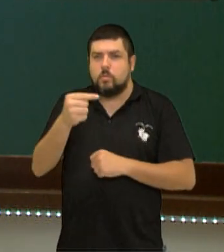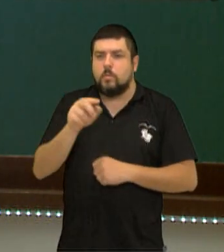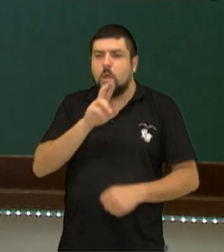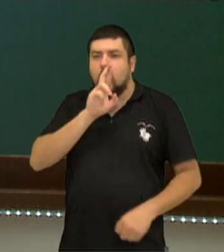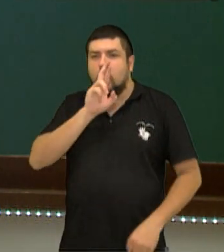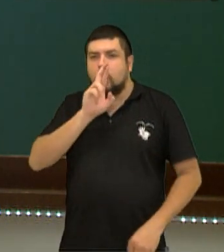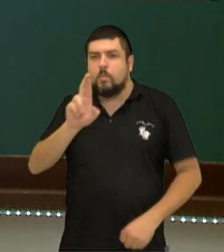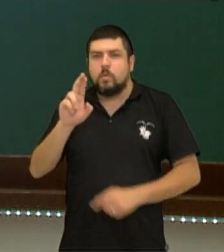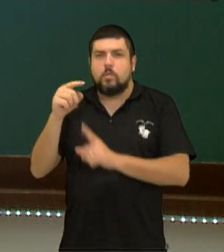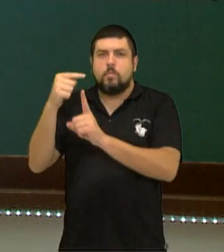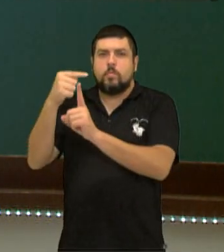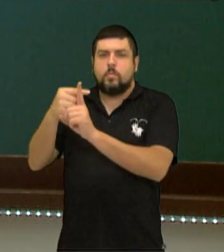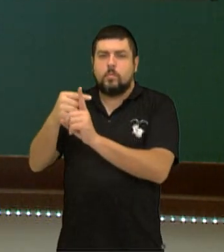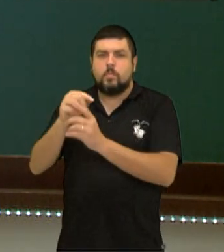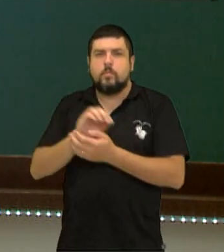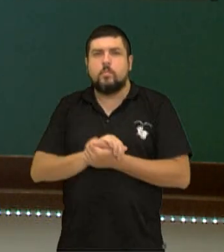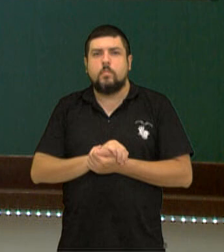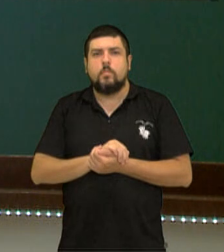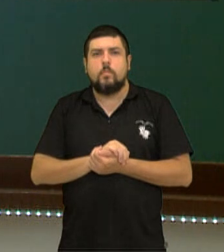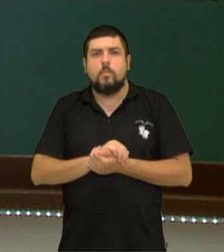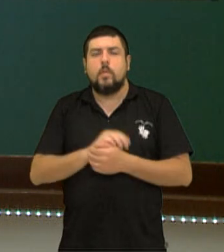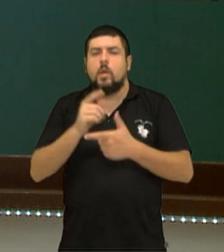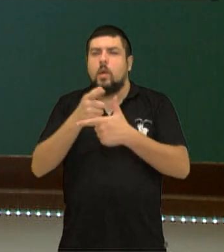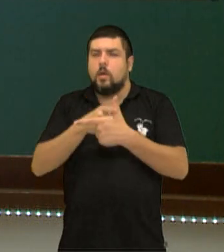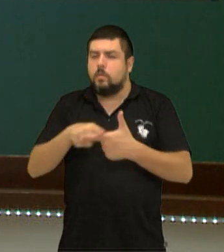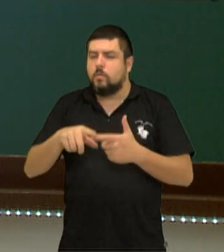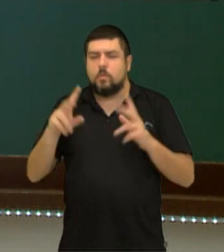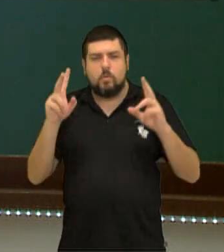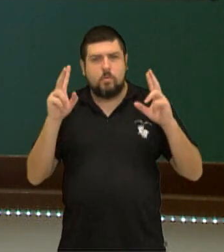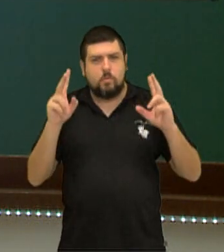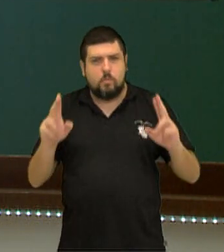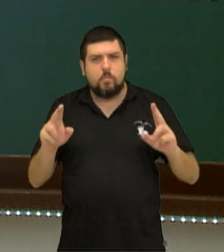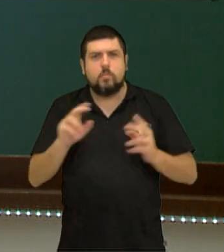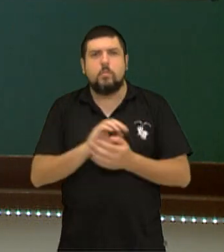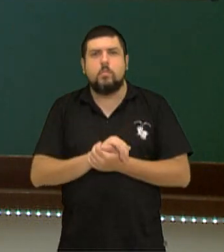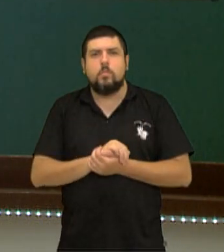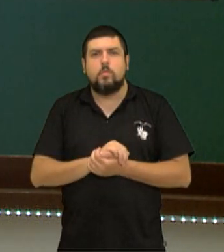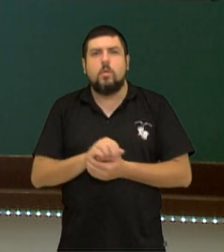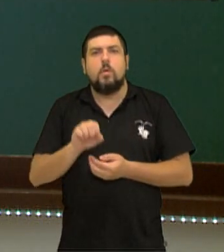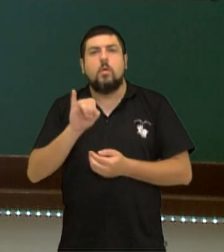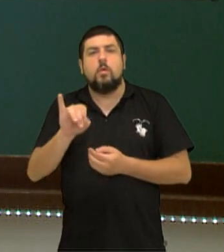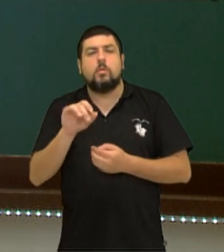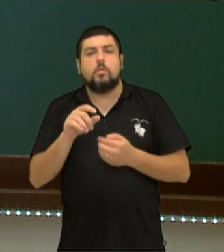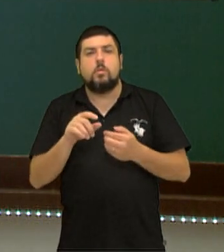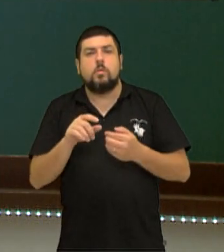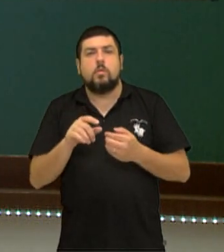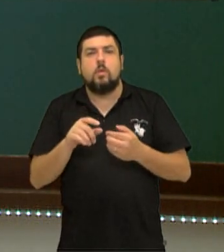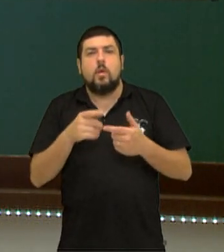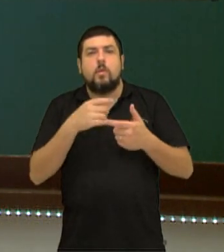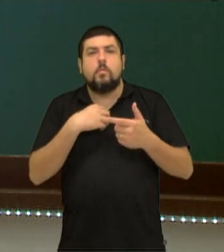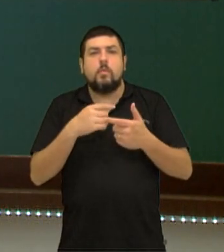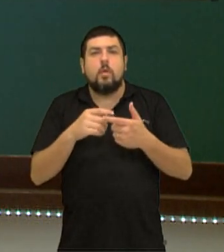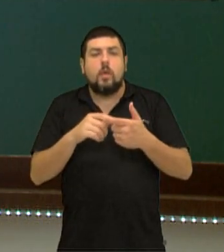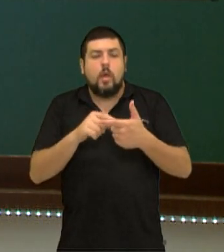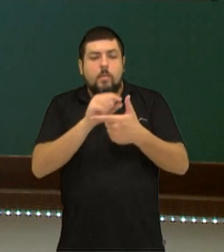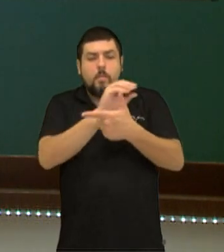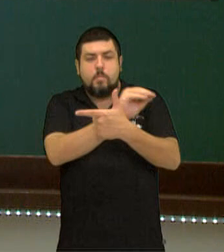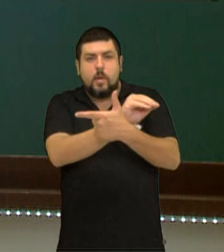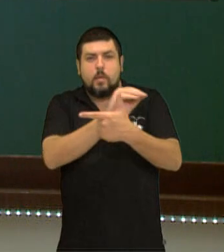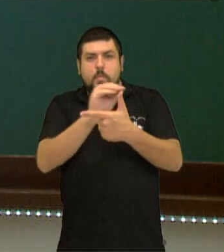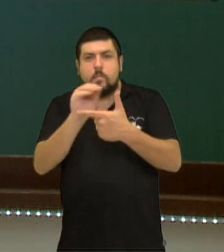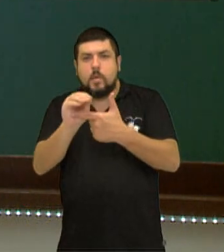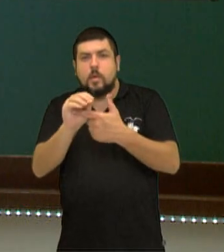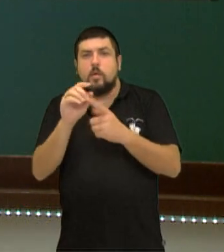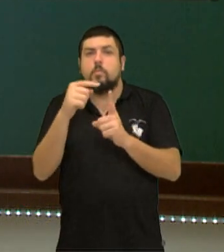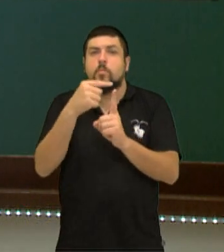na divisão? Na divisão, mesma regra. Se eu dividir dois números positivos ou dois números